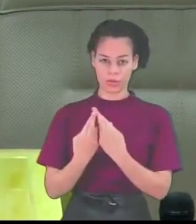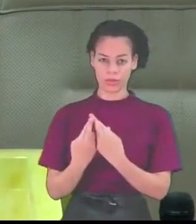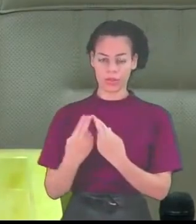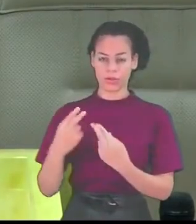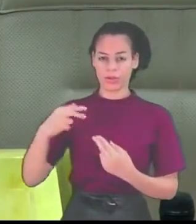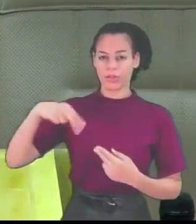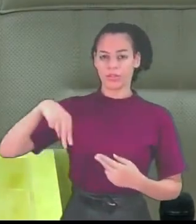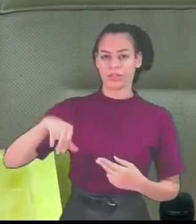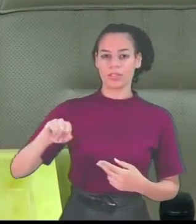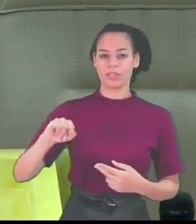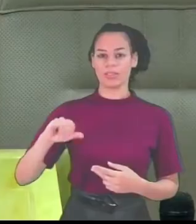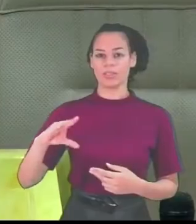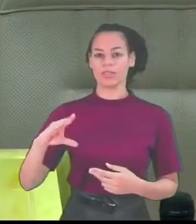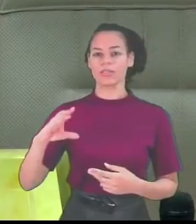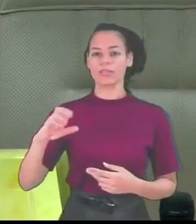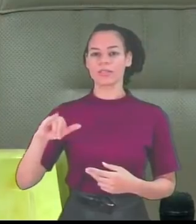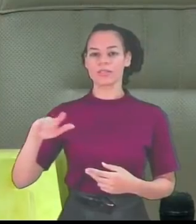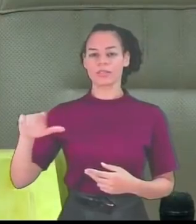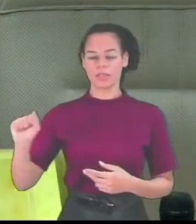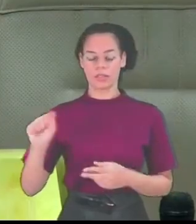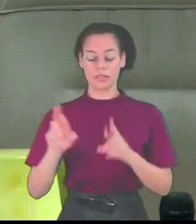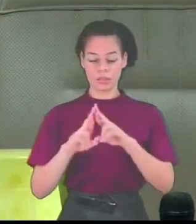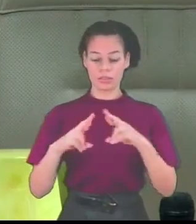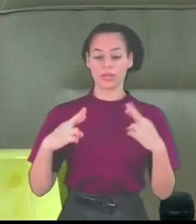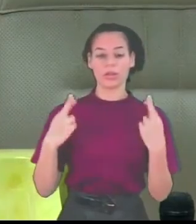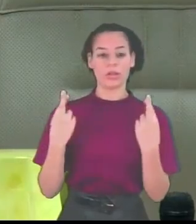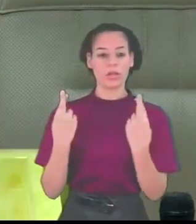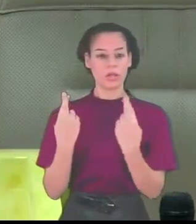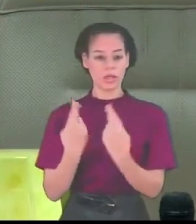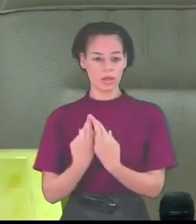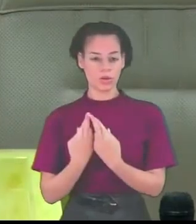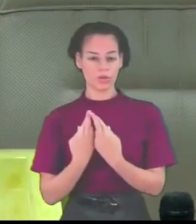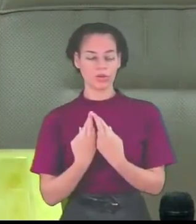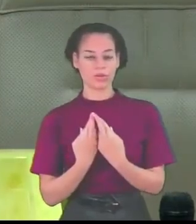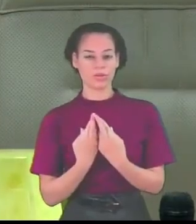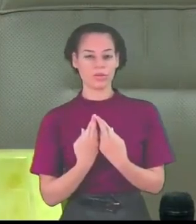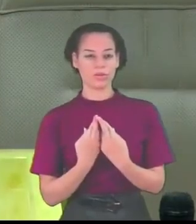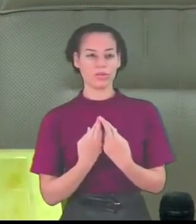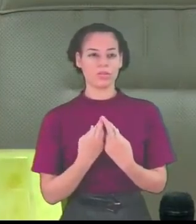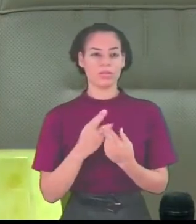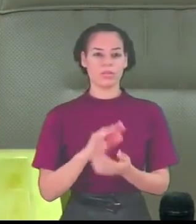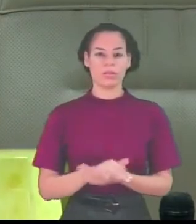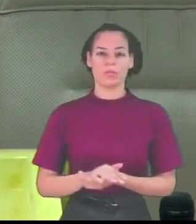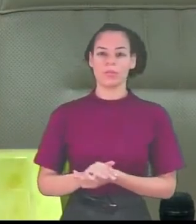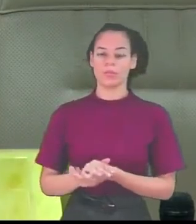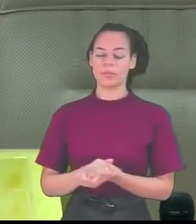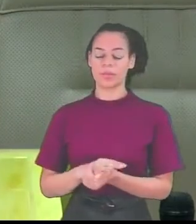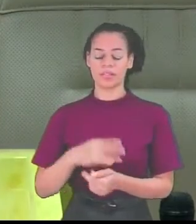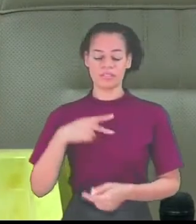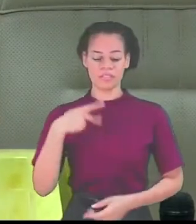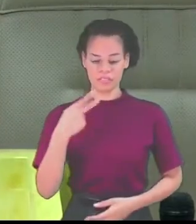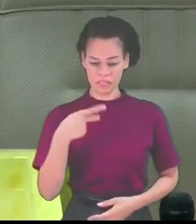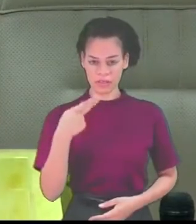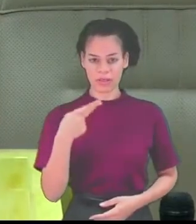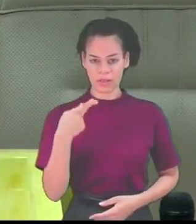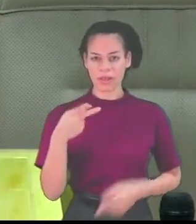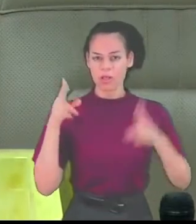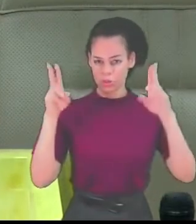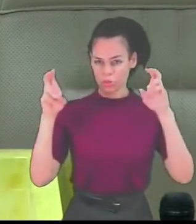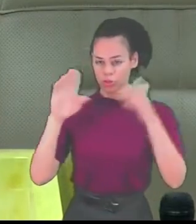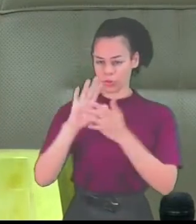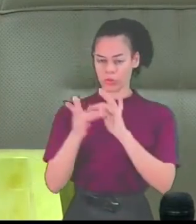estão reunidos e para chancelar a pessoa de Cristo a